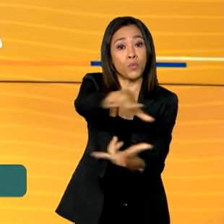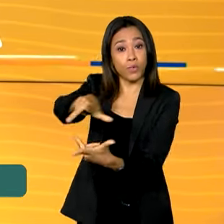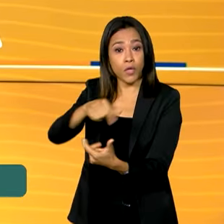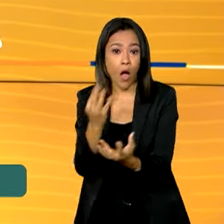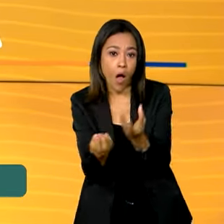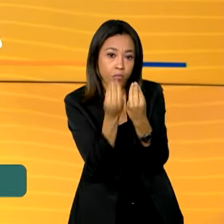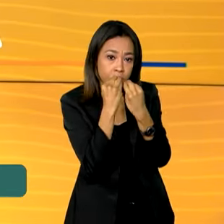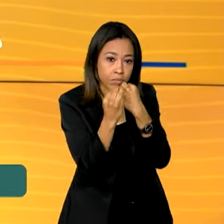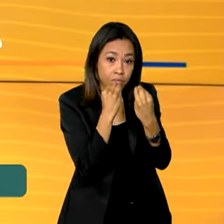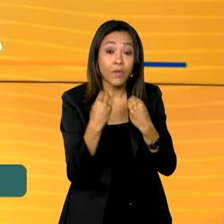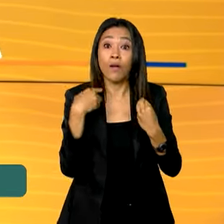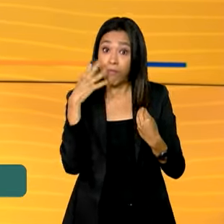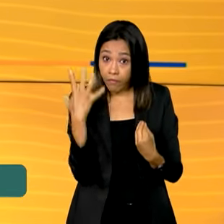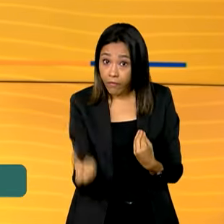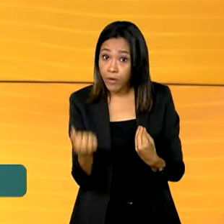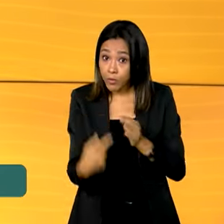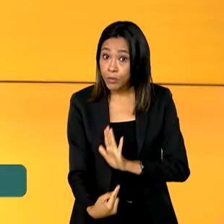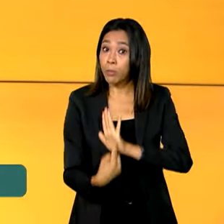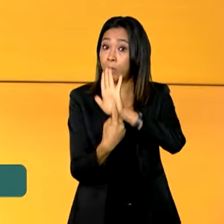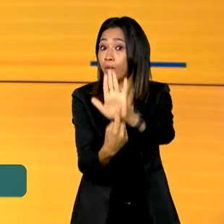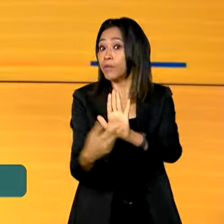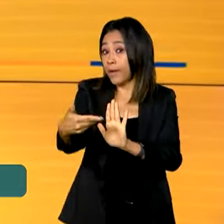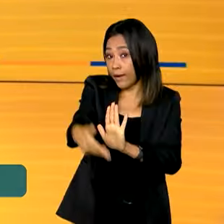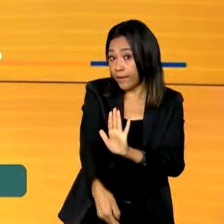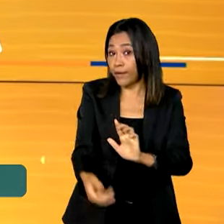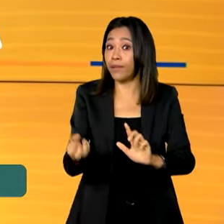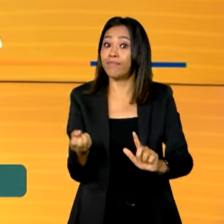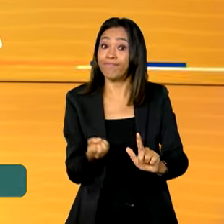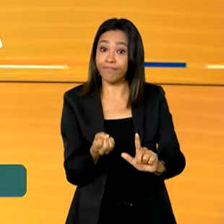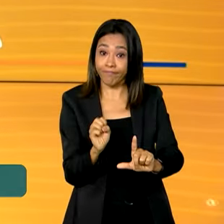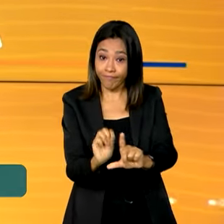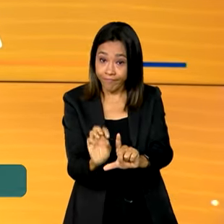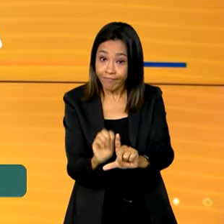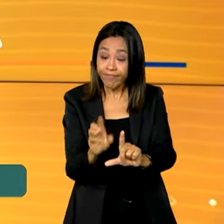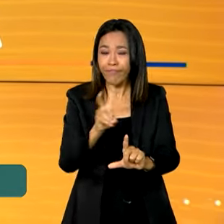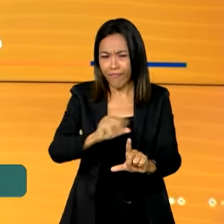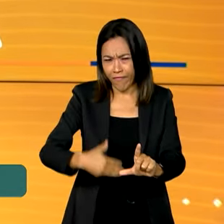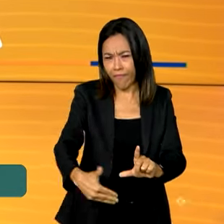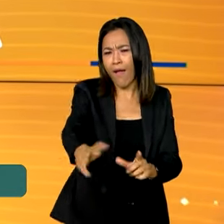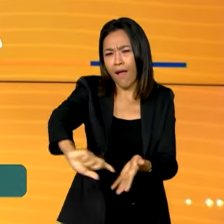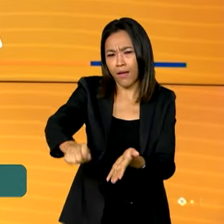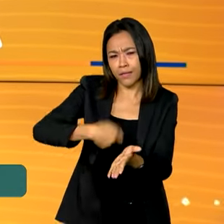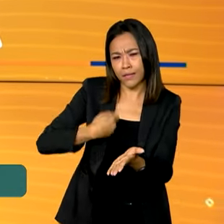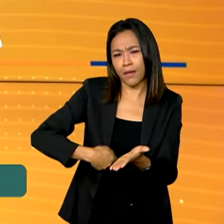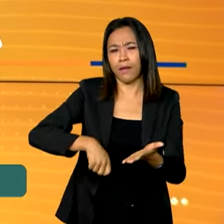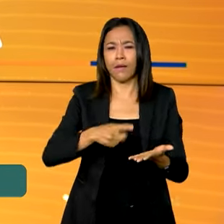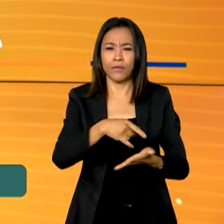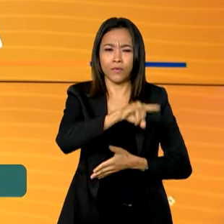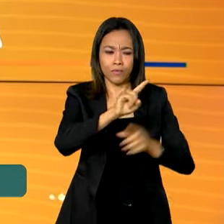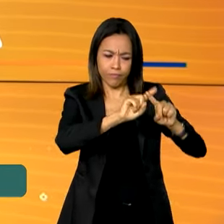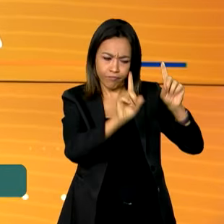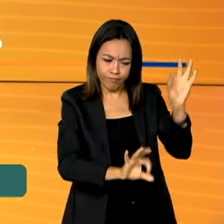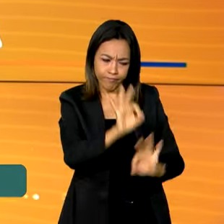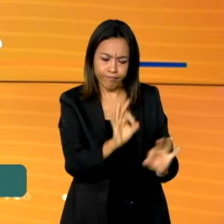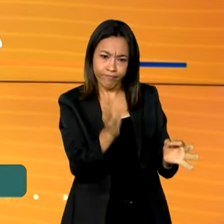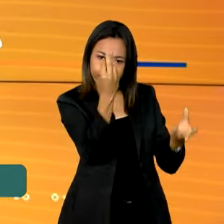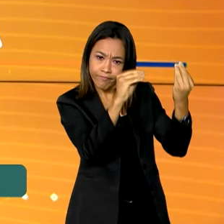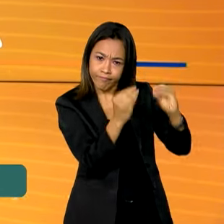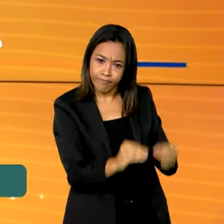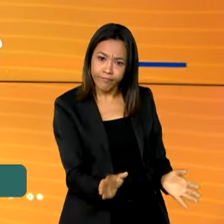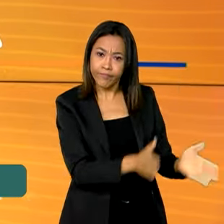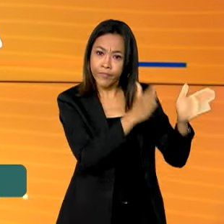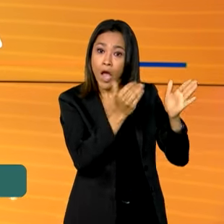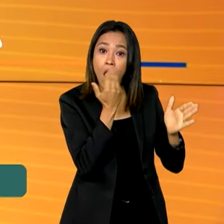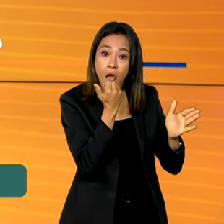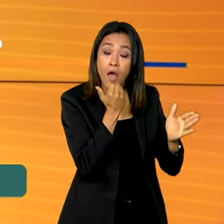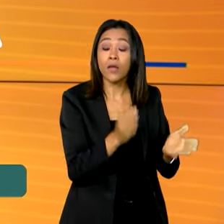Alimentação, evento que a gente vai transmitir ao vivo aqui no canal Gov, onde serão assinados aí planos nacionais de abastecimento